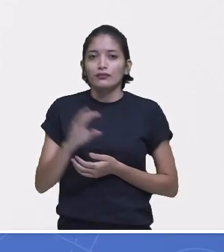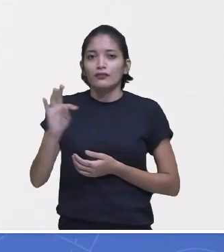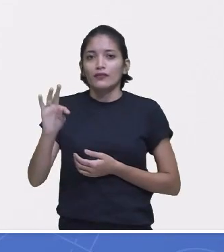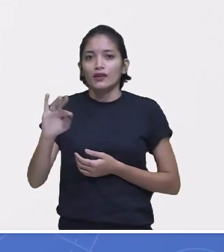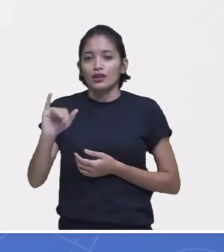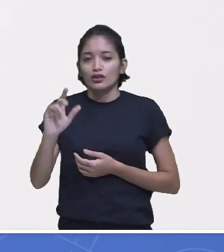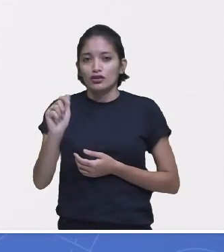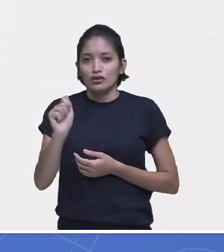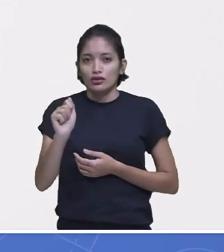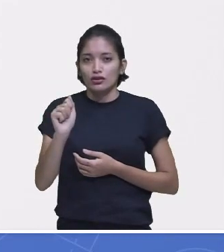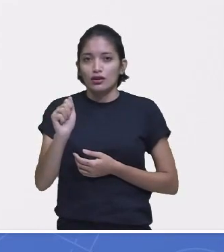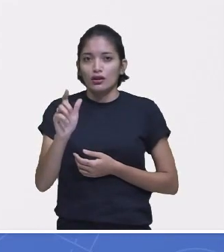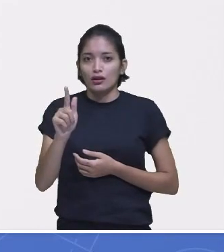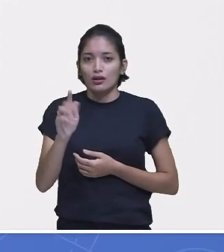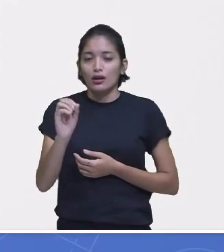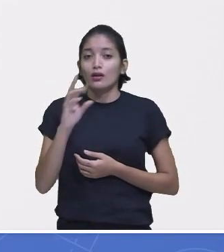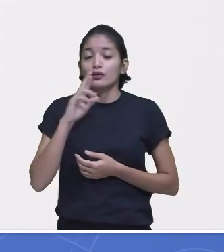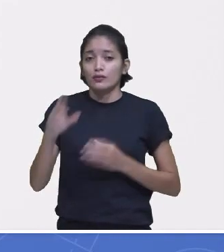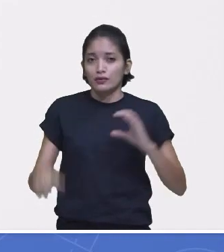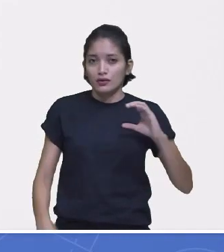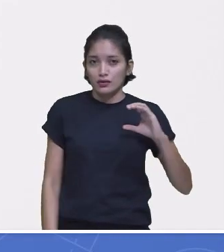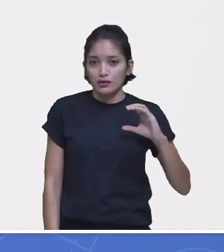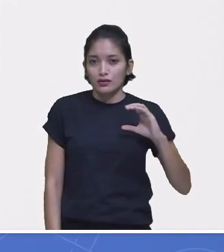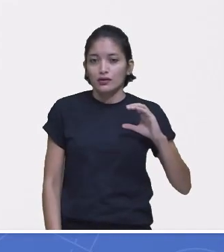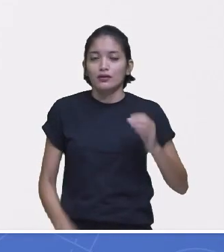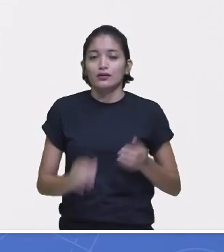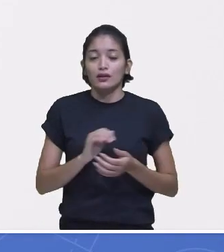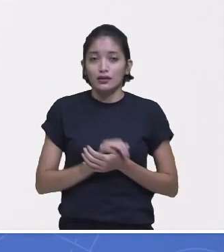Tiago, letra C. Yasmin,